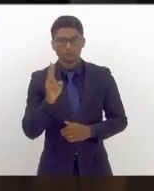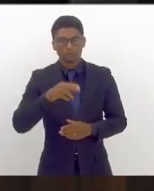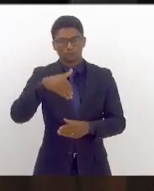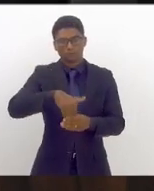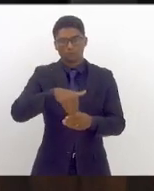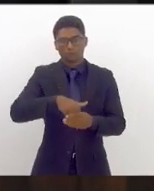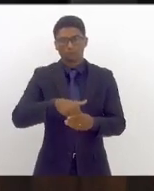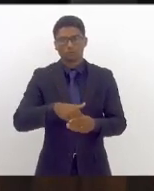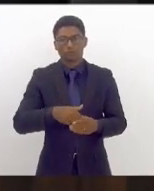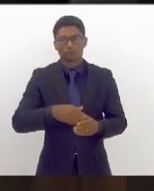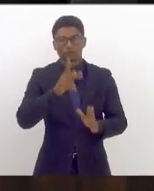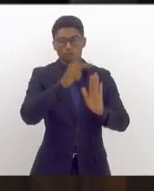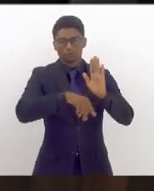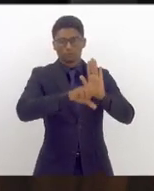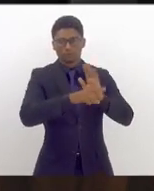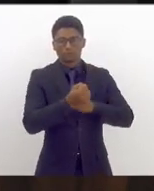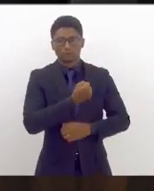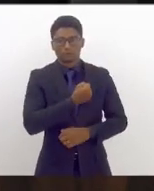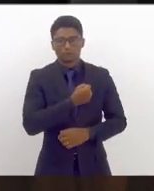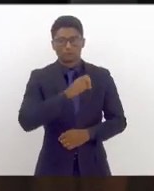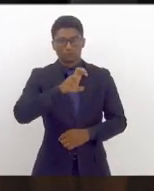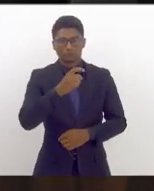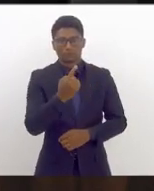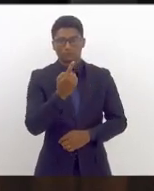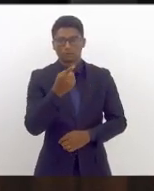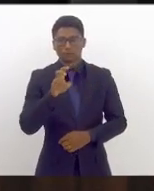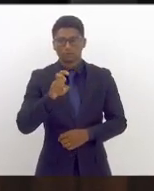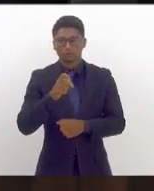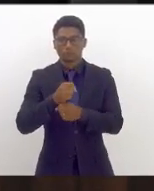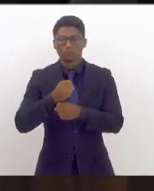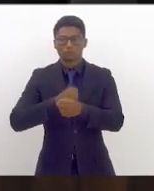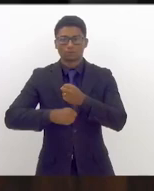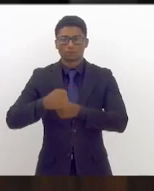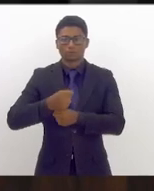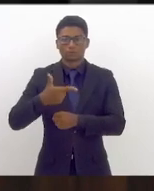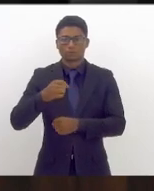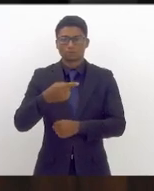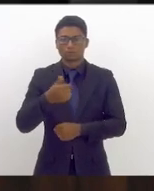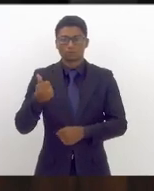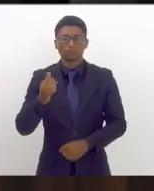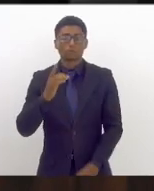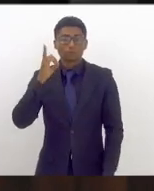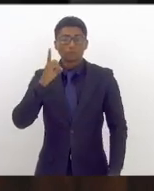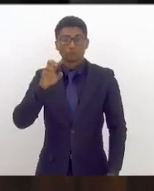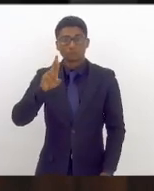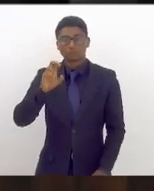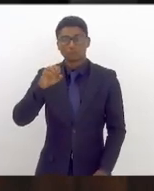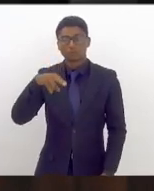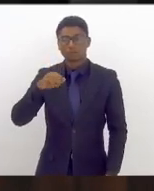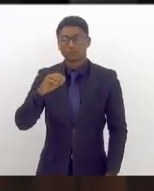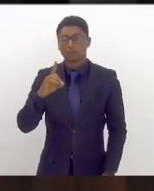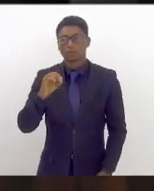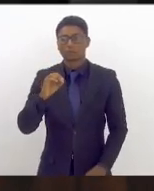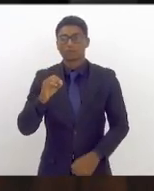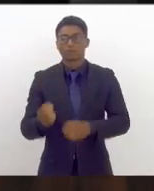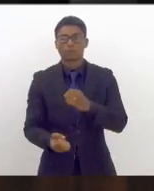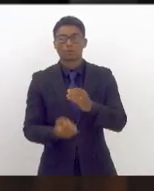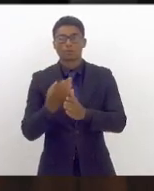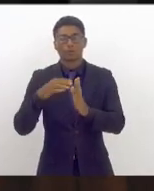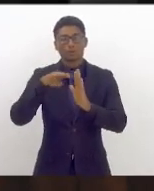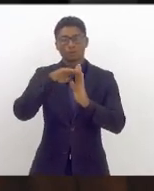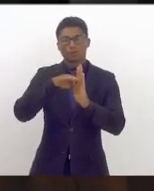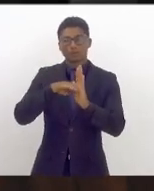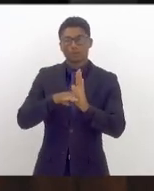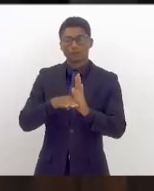em votação e discussão única projeção 15 de 21 de altura e deputado Ronaldo Anchieta que te põe sobre a criação do programa Bolsa Universitário